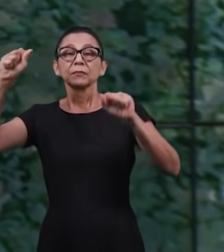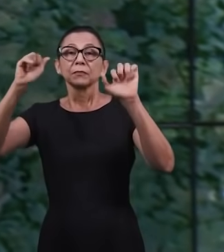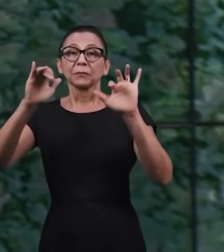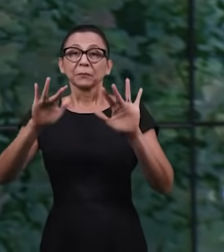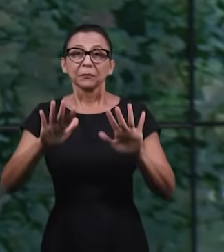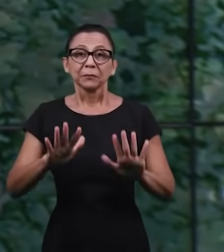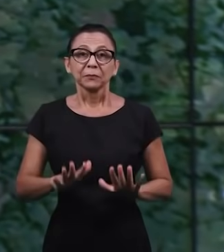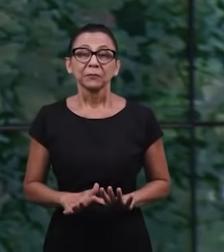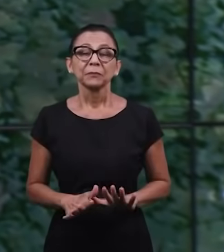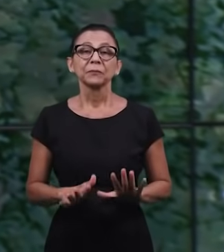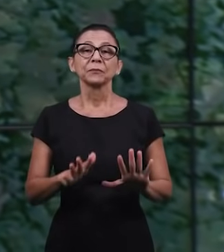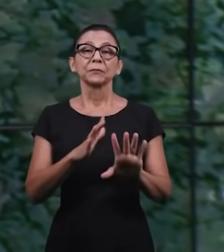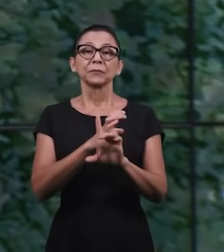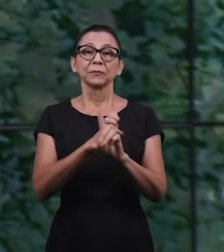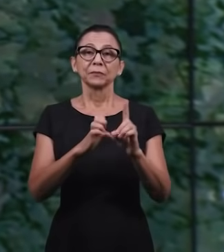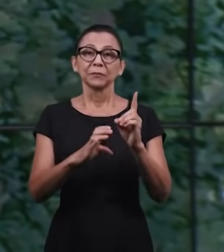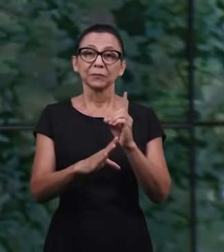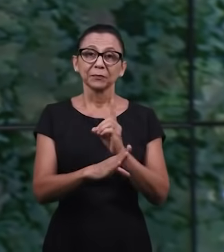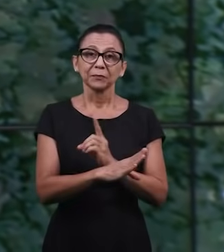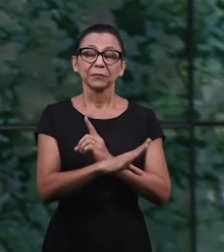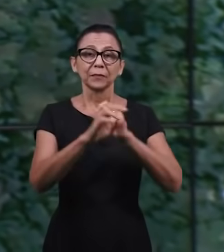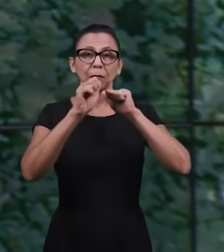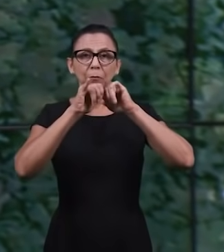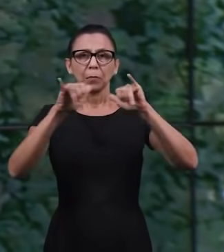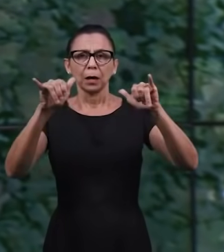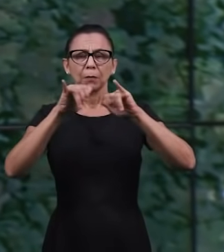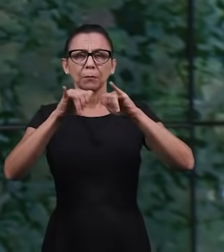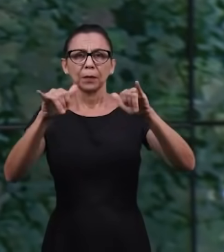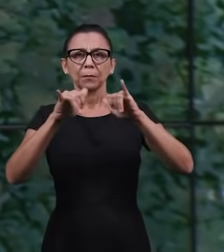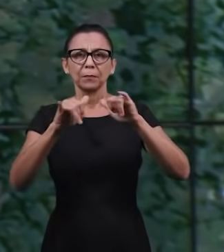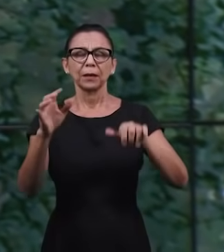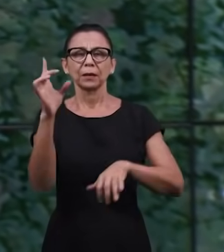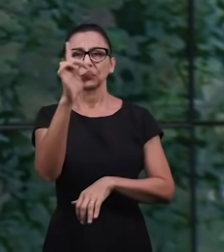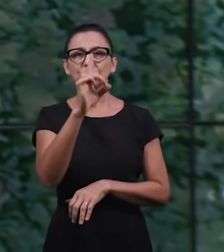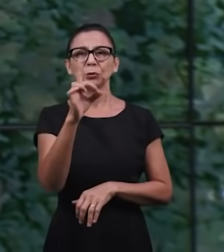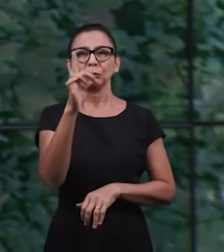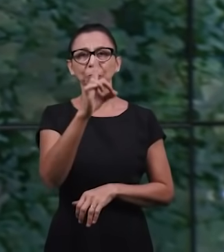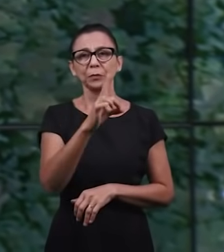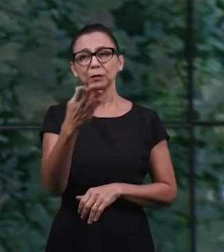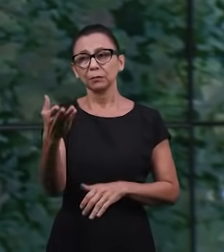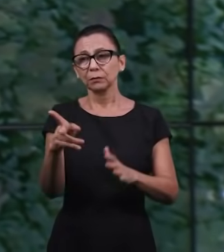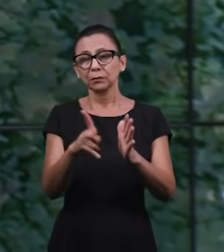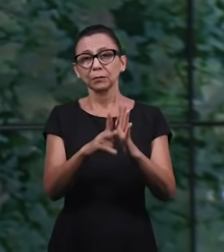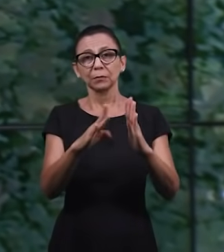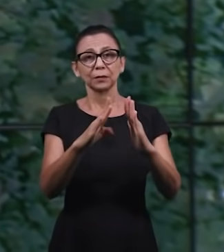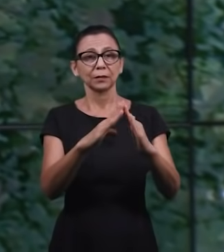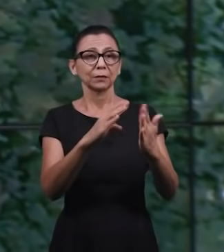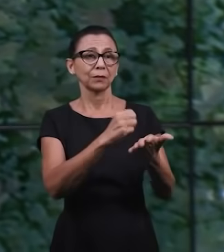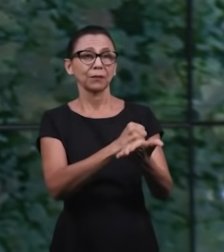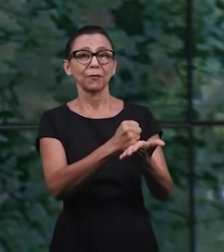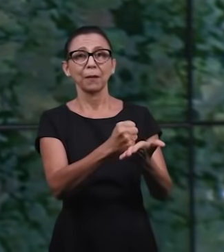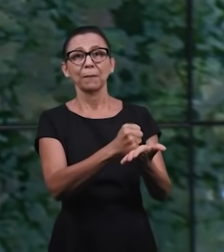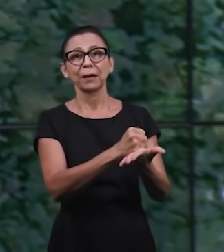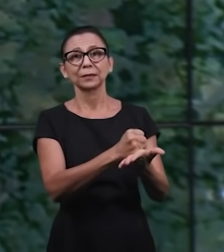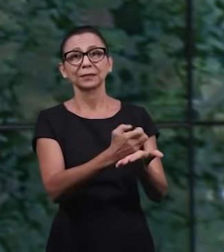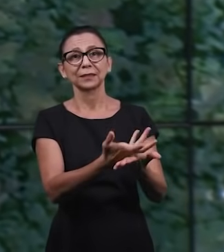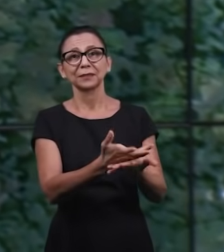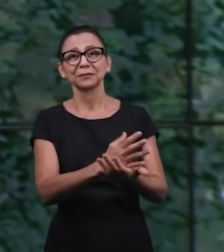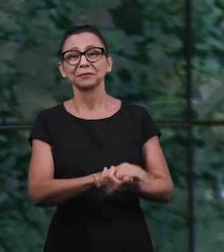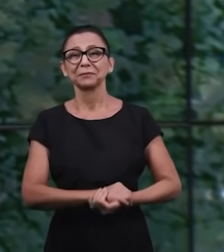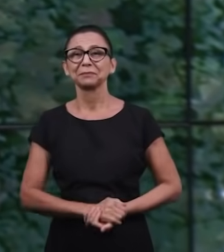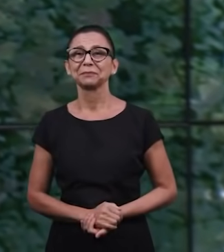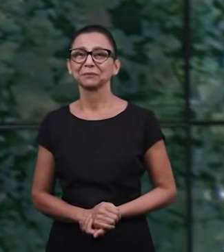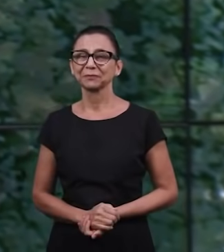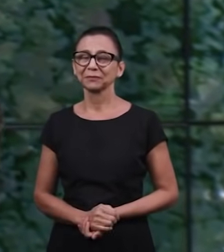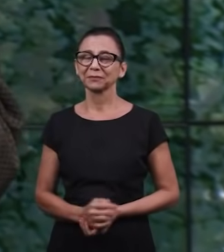essa divulgação, né, da Escola Bíblica Dominical, feita aí aos domingos, né, na própria farmácia. Que Deus abençoe isso,